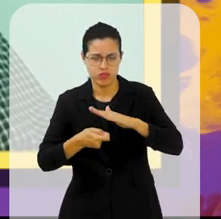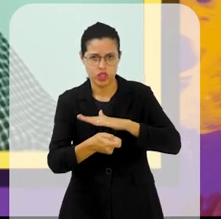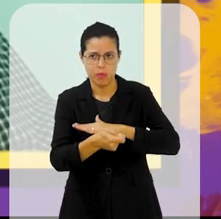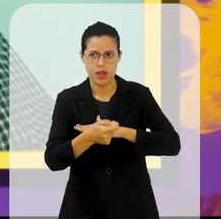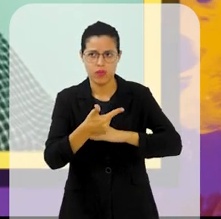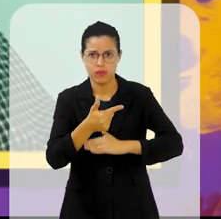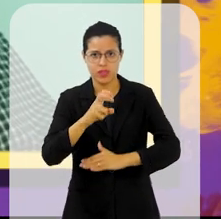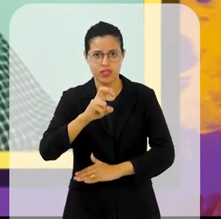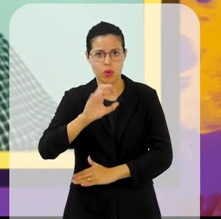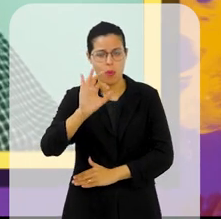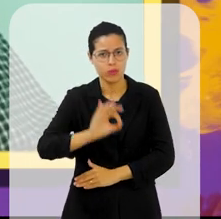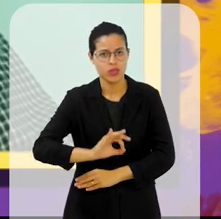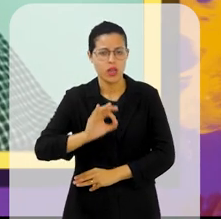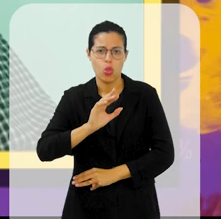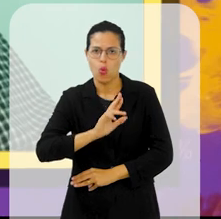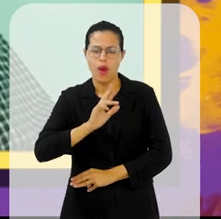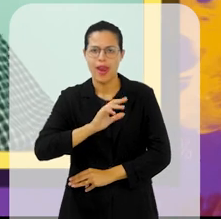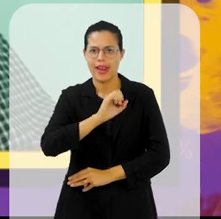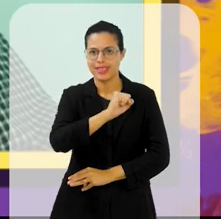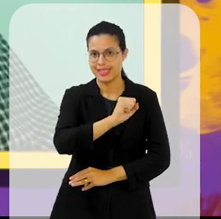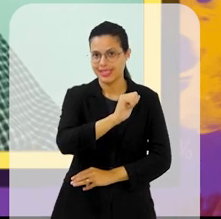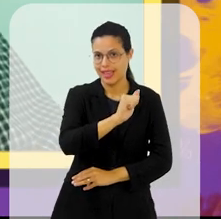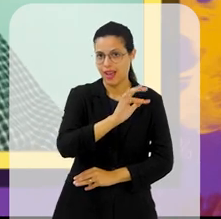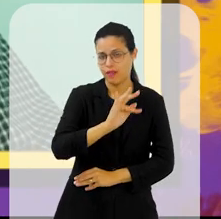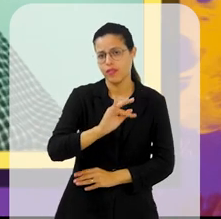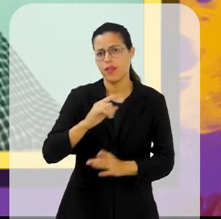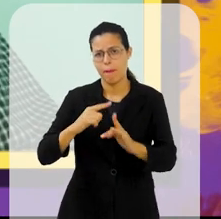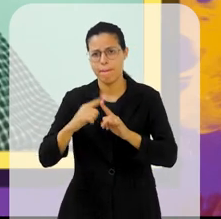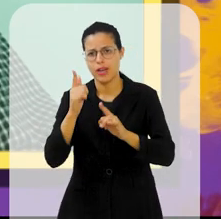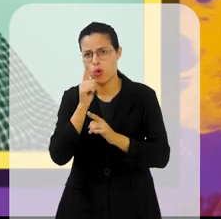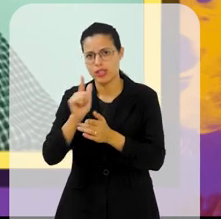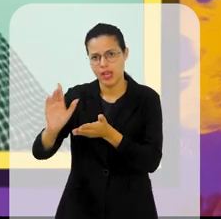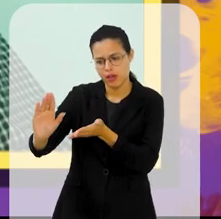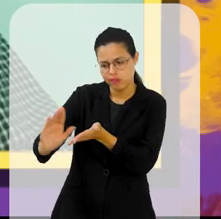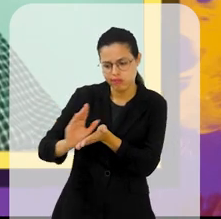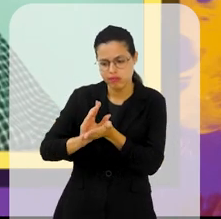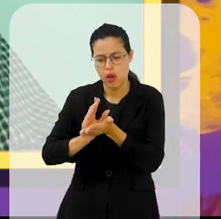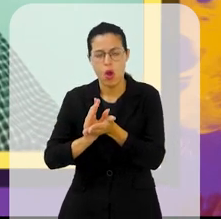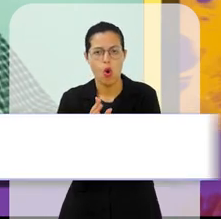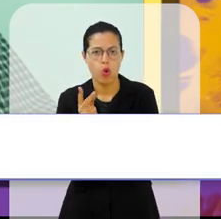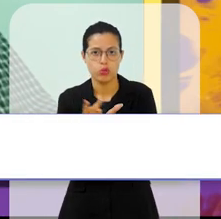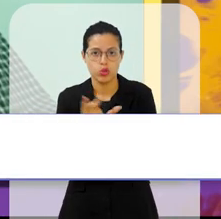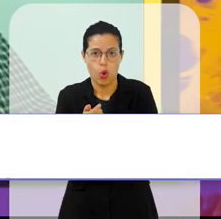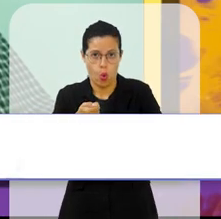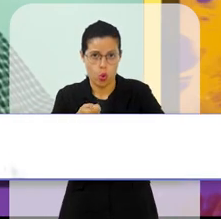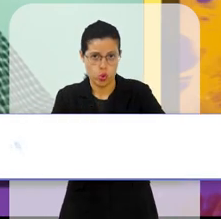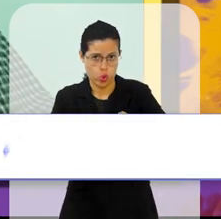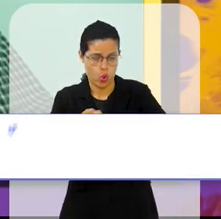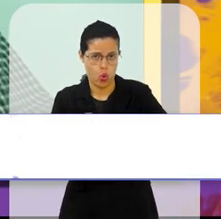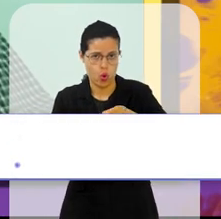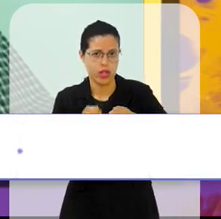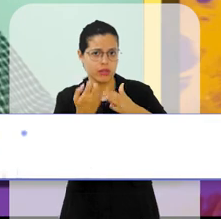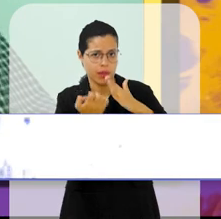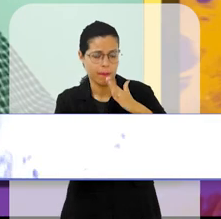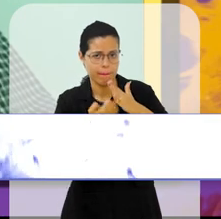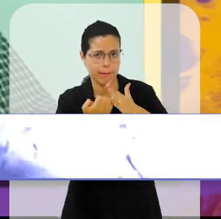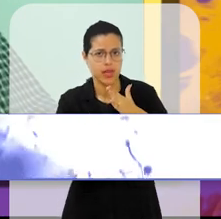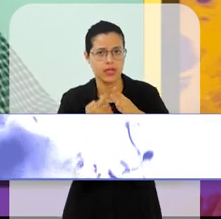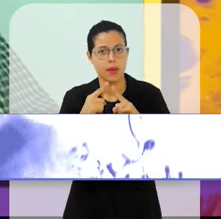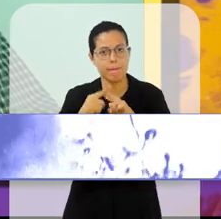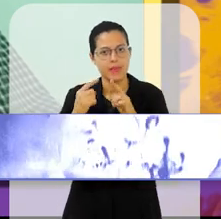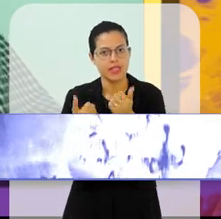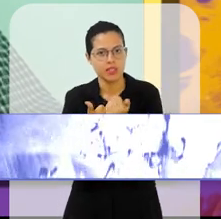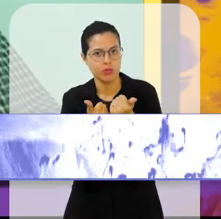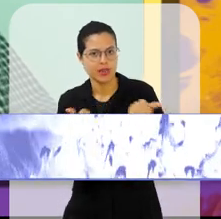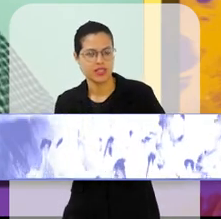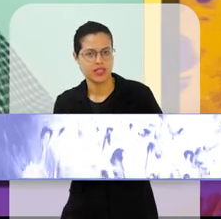25%. Não é uma SAF, mas é uma maneira de você arrecadar. Continua com controle acionário e aí esses parceiros